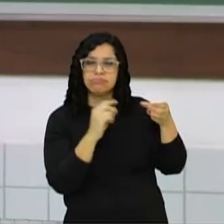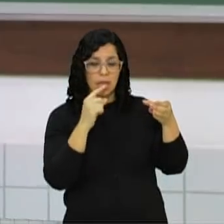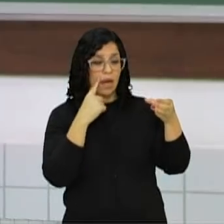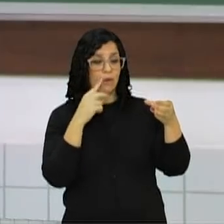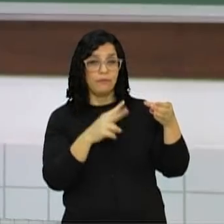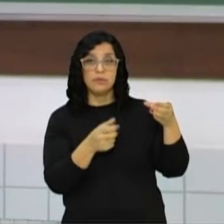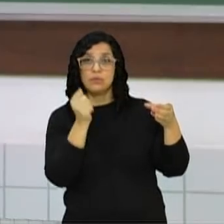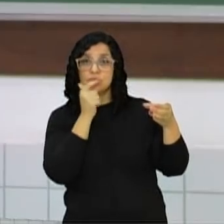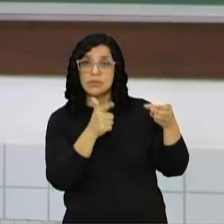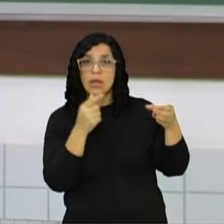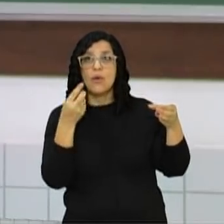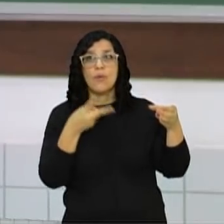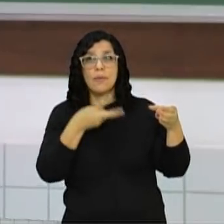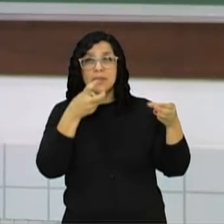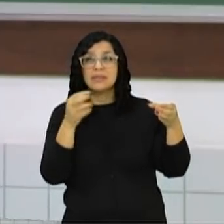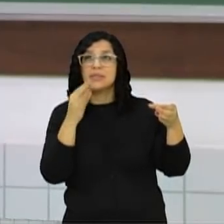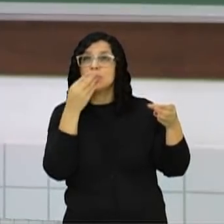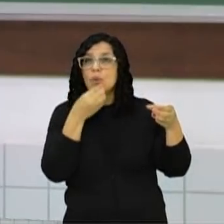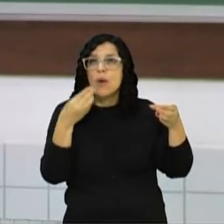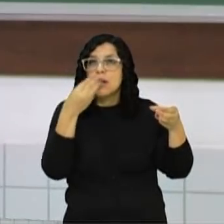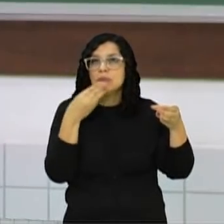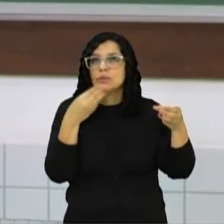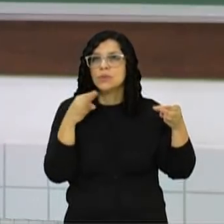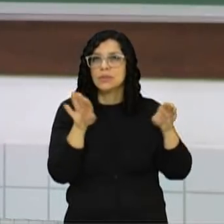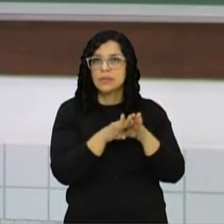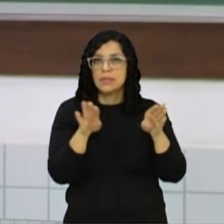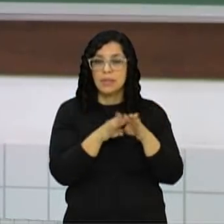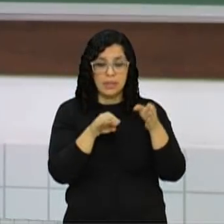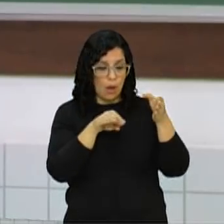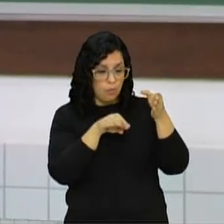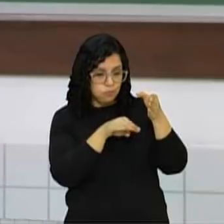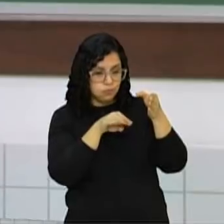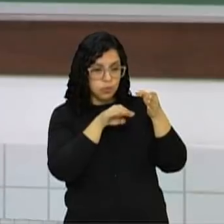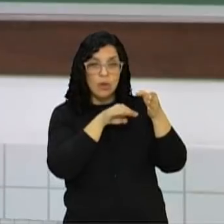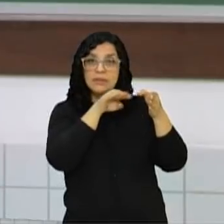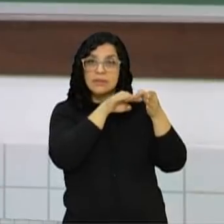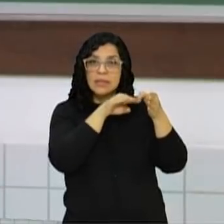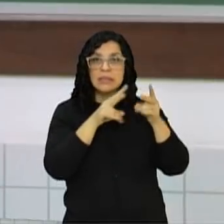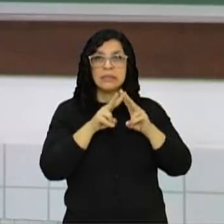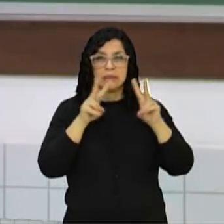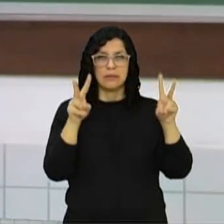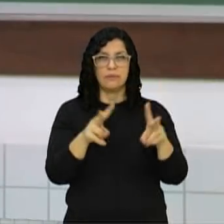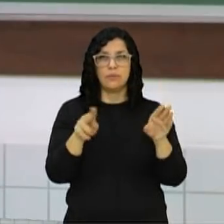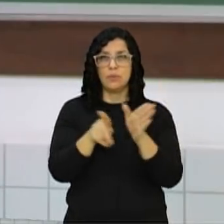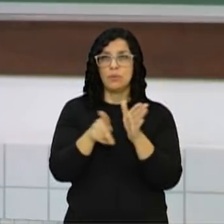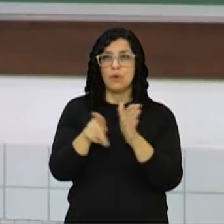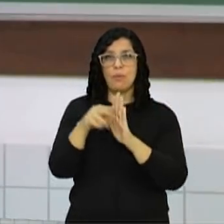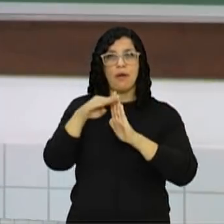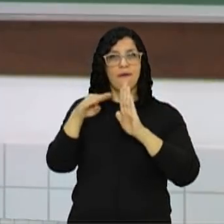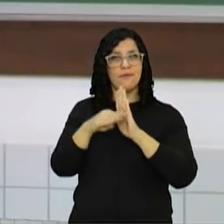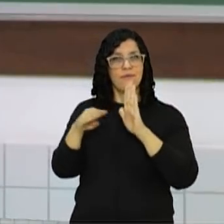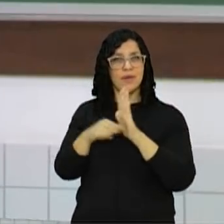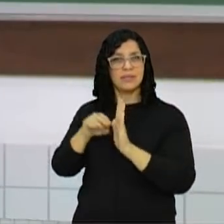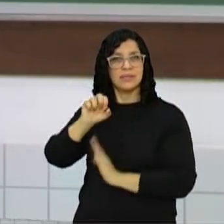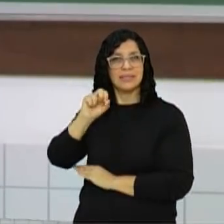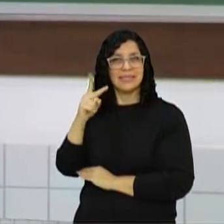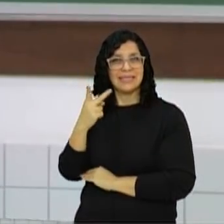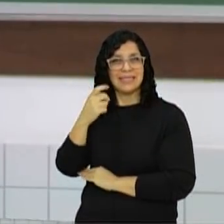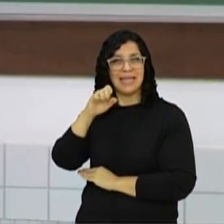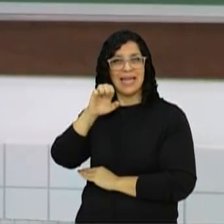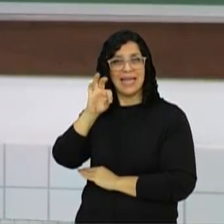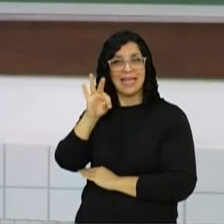consigo perceber o que é o açúcar. Então, se eu tenho fases, mais de uma, heterogênea.